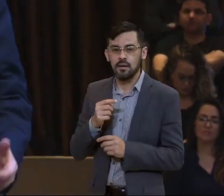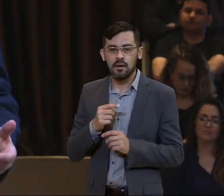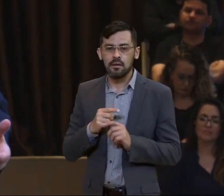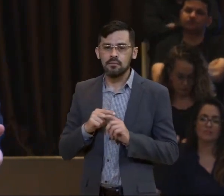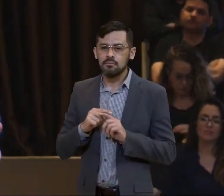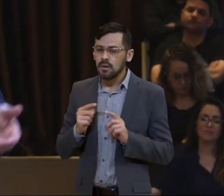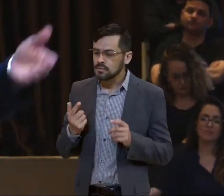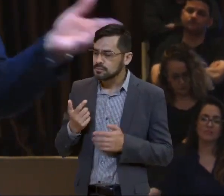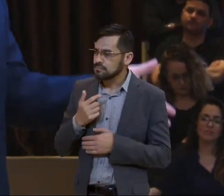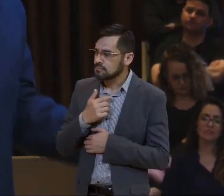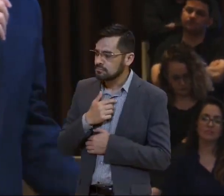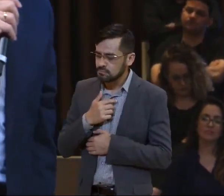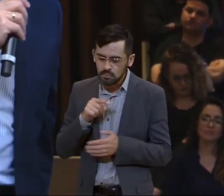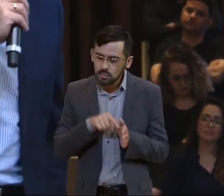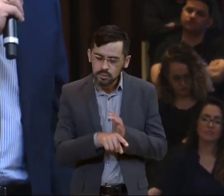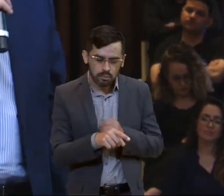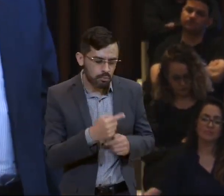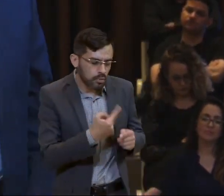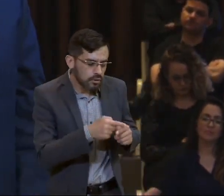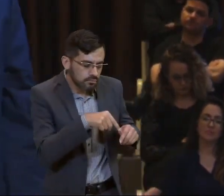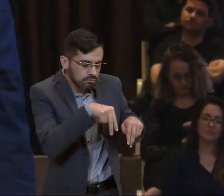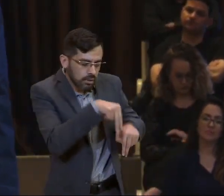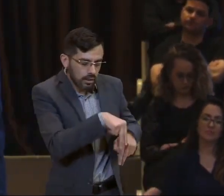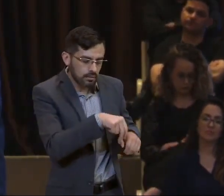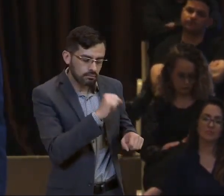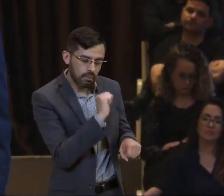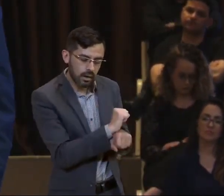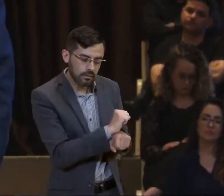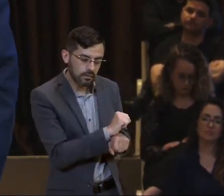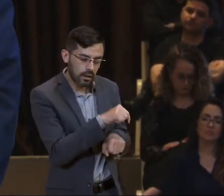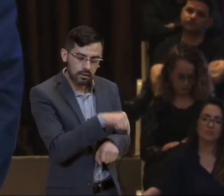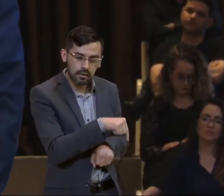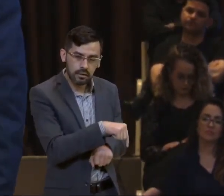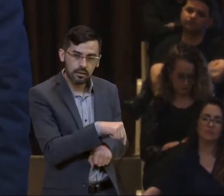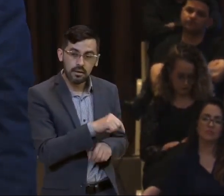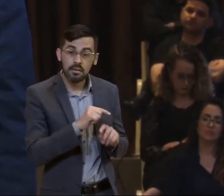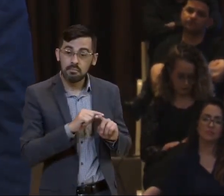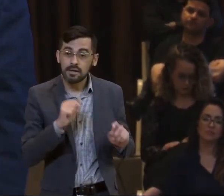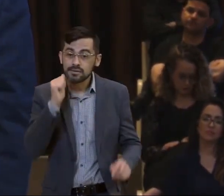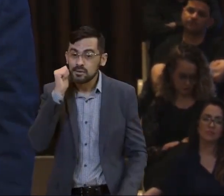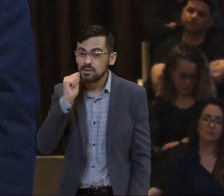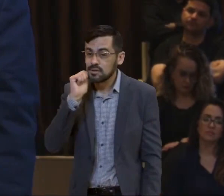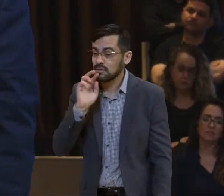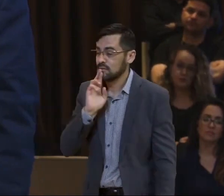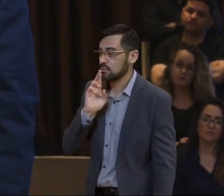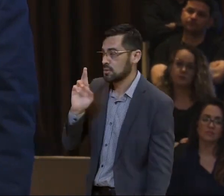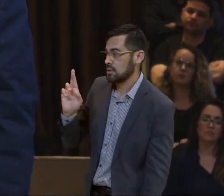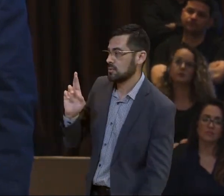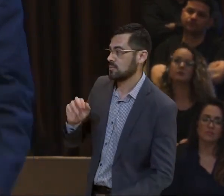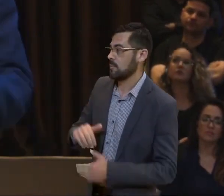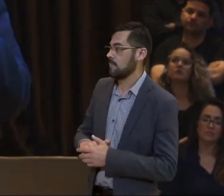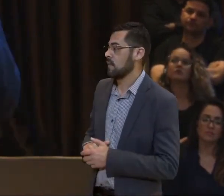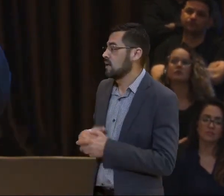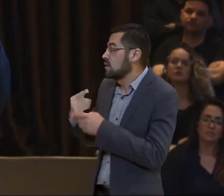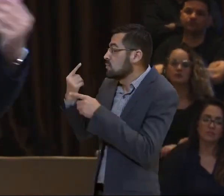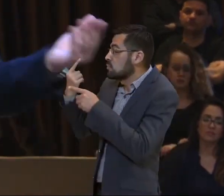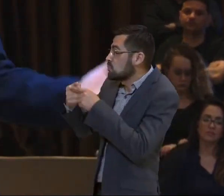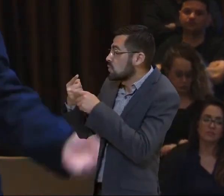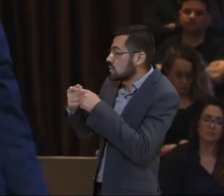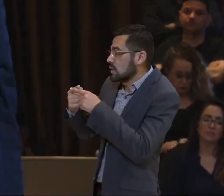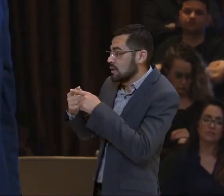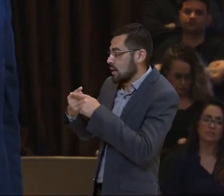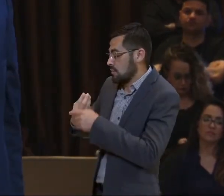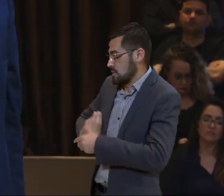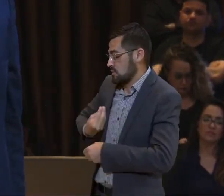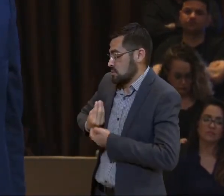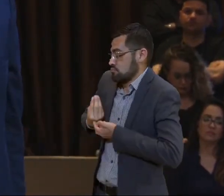E ela disse: então por que você está aqui? E ela respondeu: porque eu vim me dar